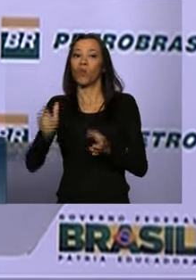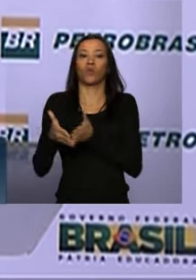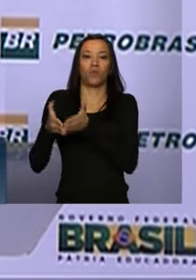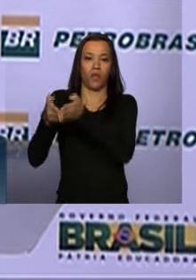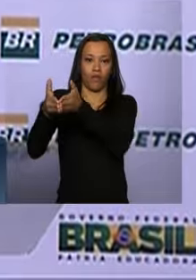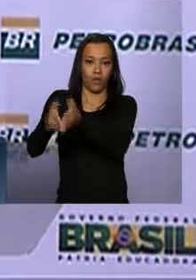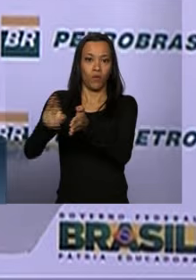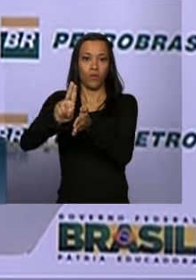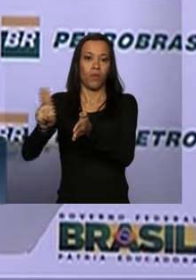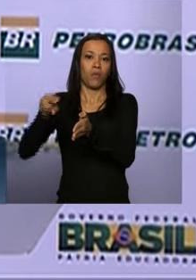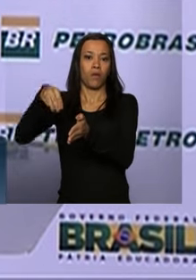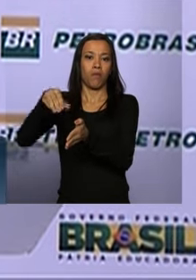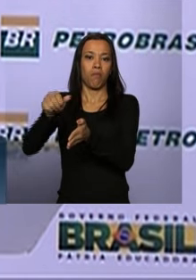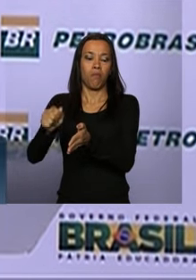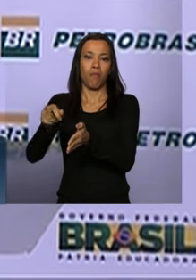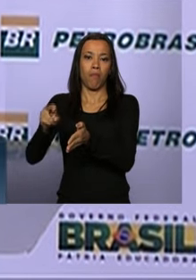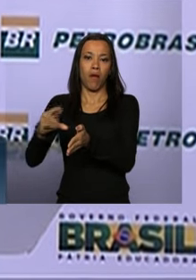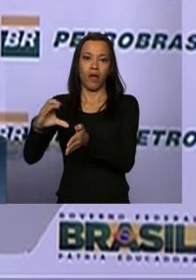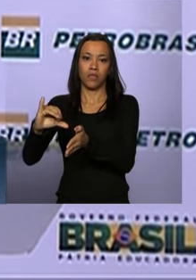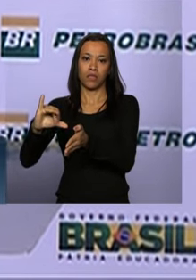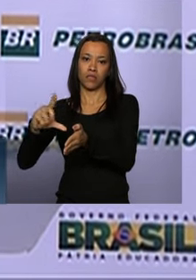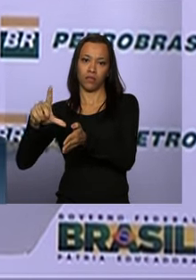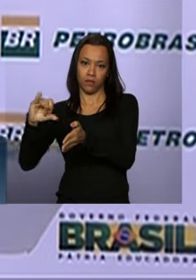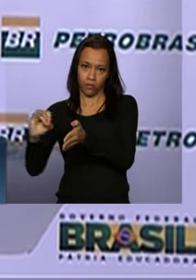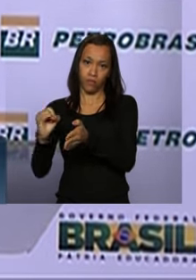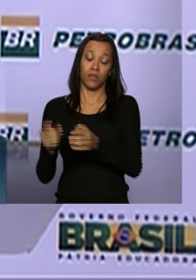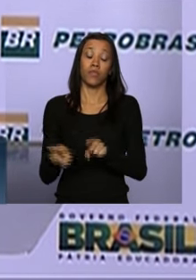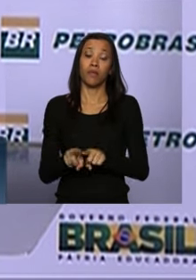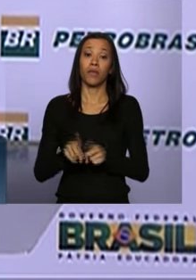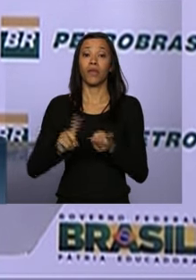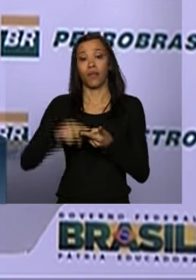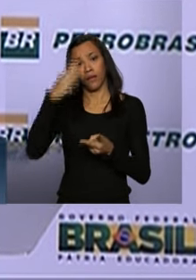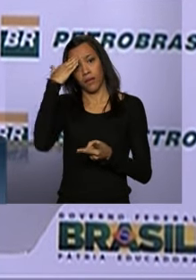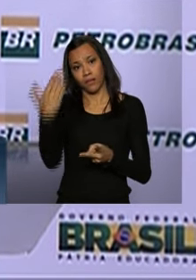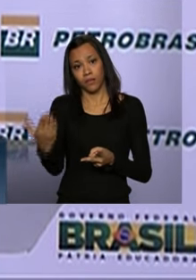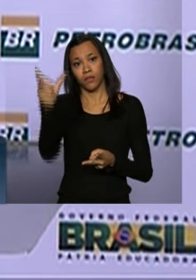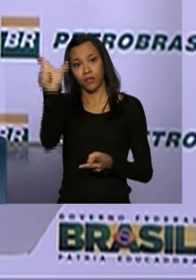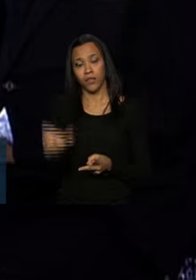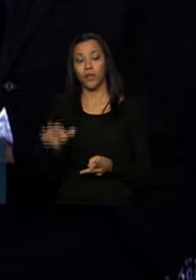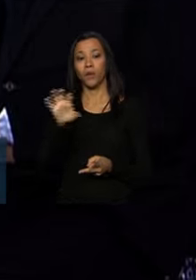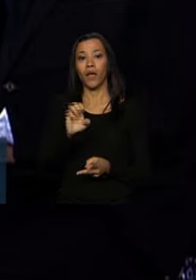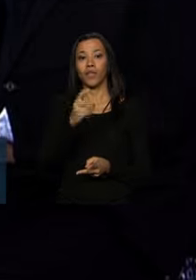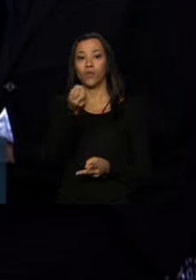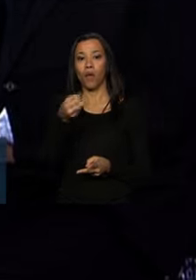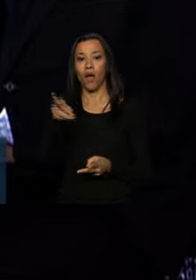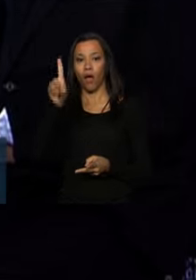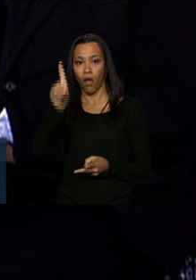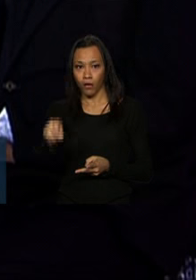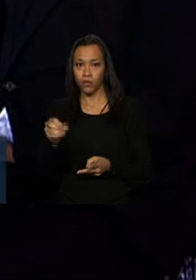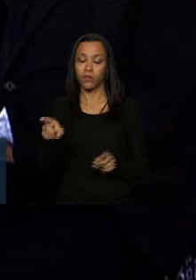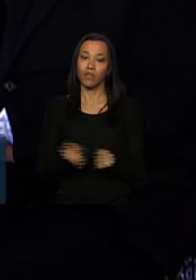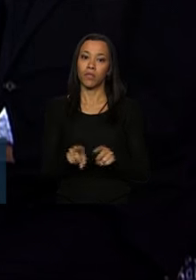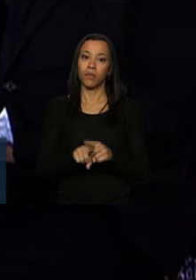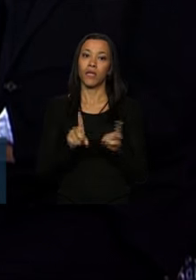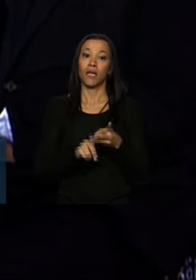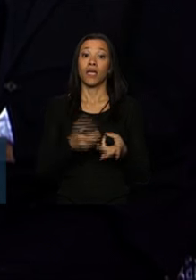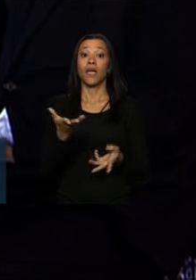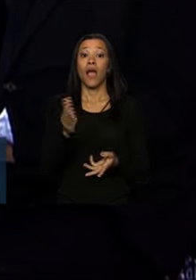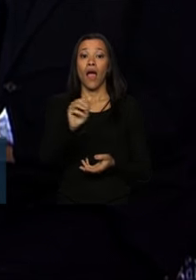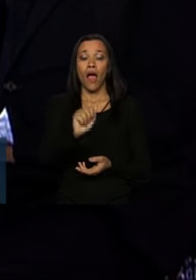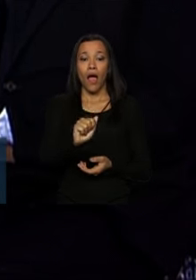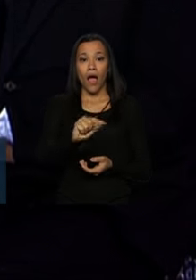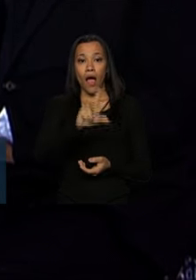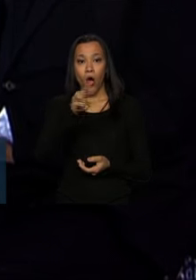aqui presentes, Armando Monteiro Neto, Eduardo Braga. Quero cumprimentar o almirante de